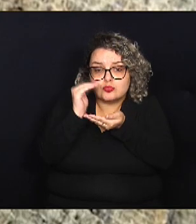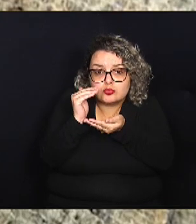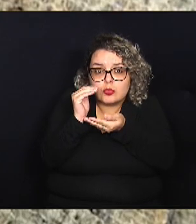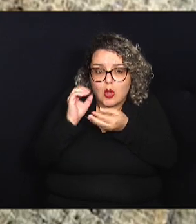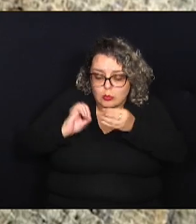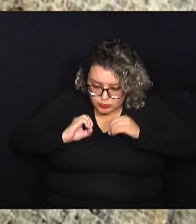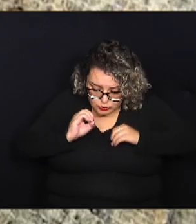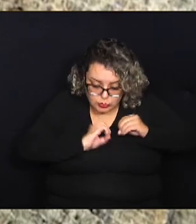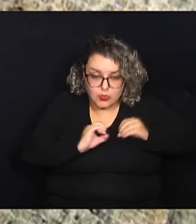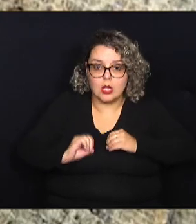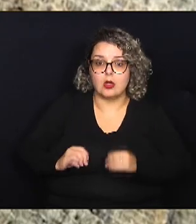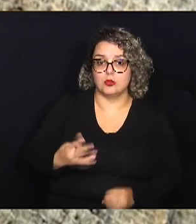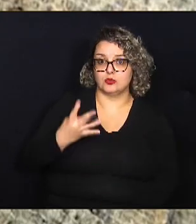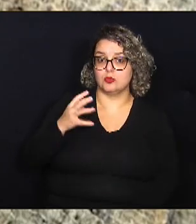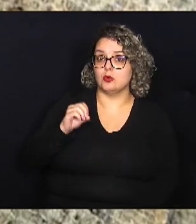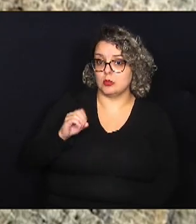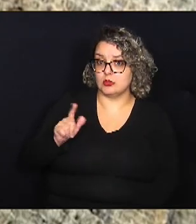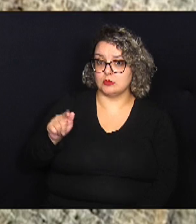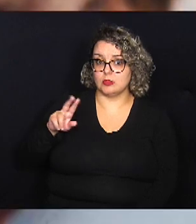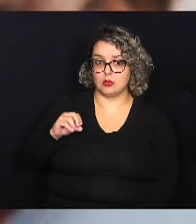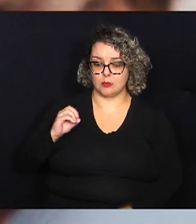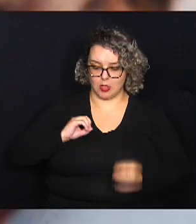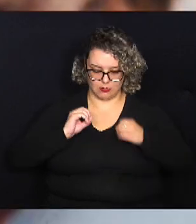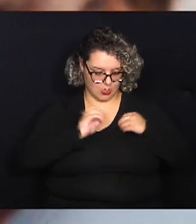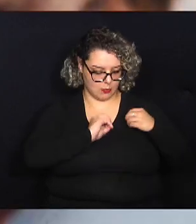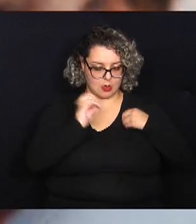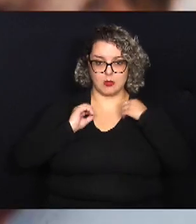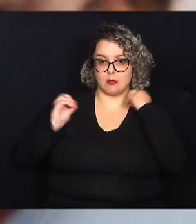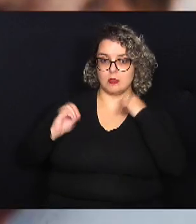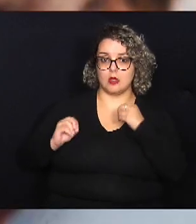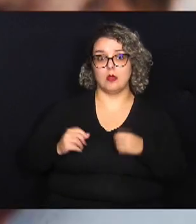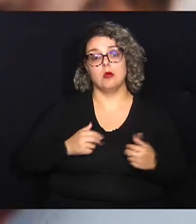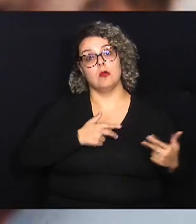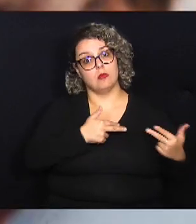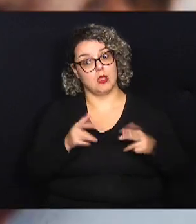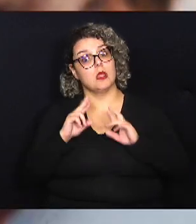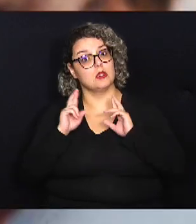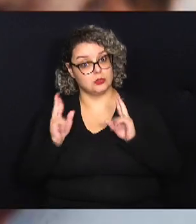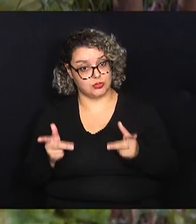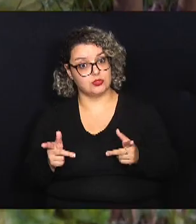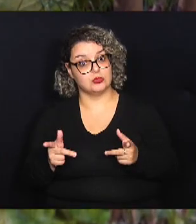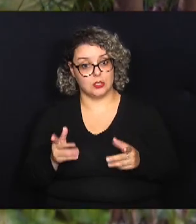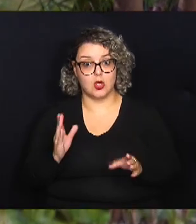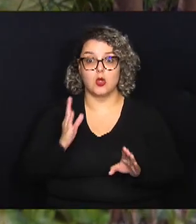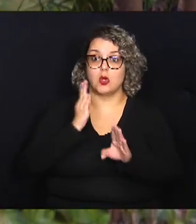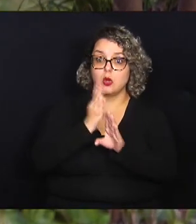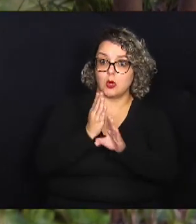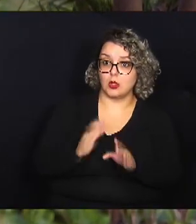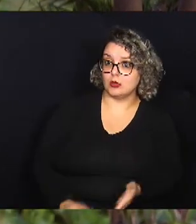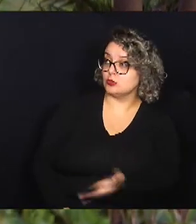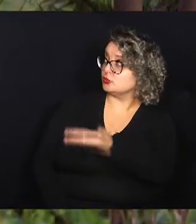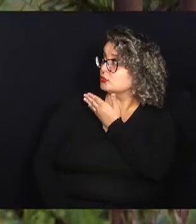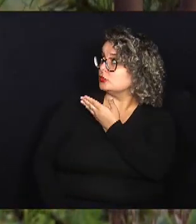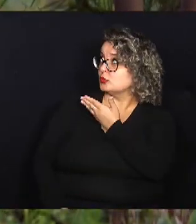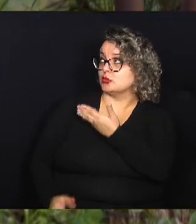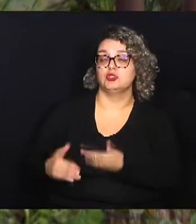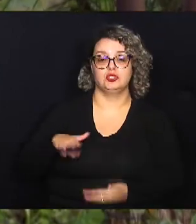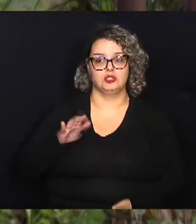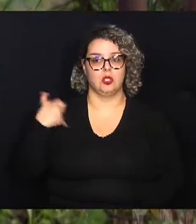de 400 gramas e com pintas pelo corpo. Um padrão diferente ao encontrado em adultos com a